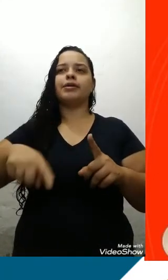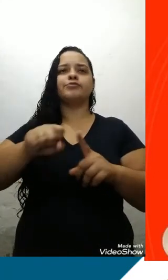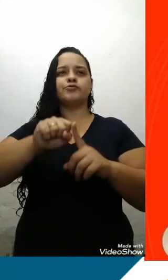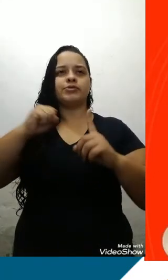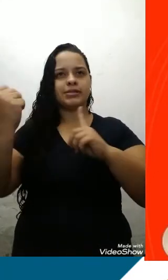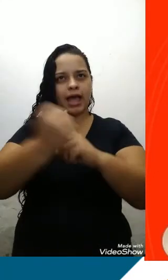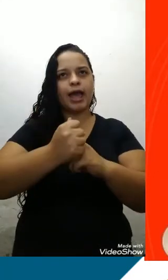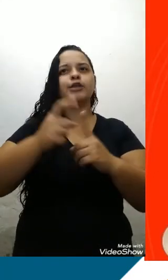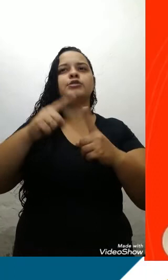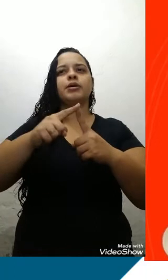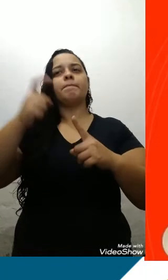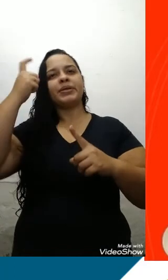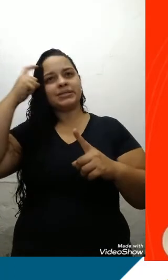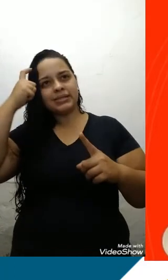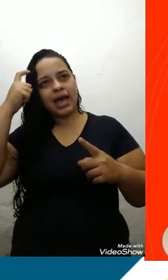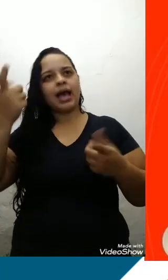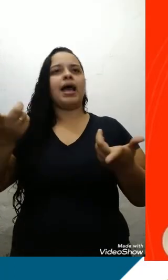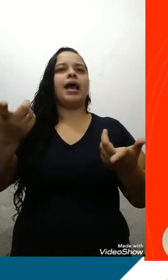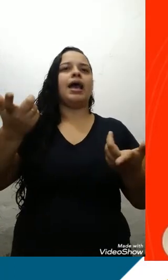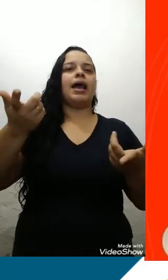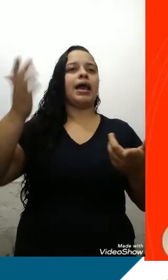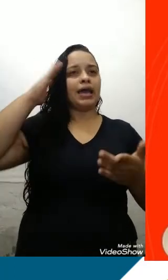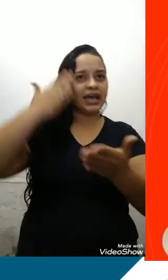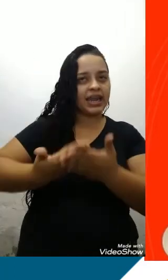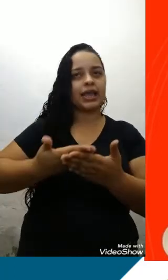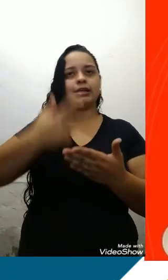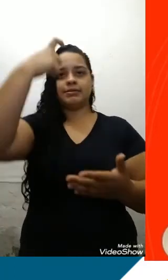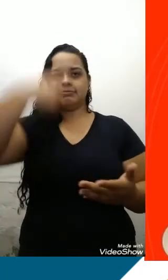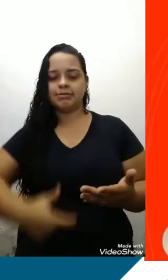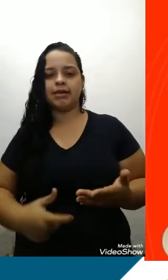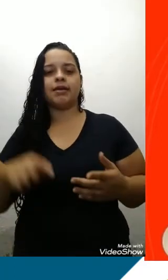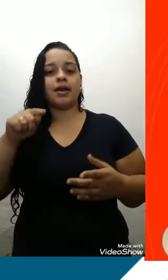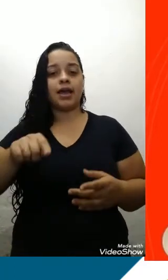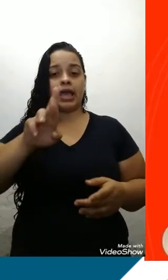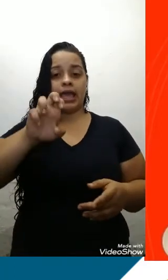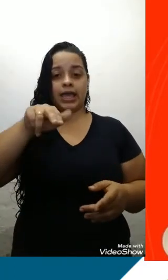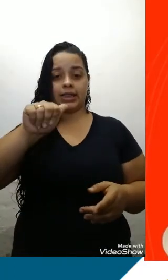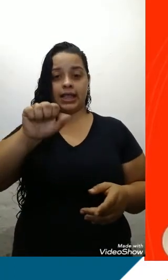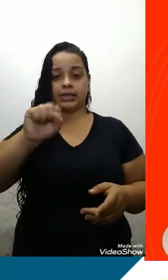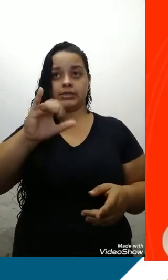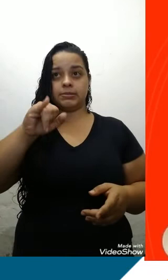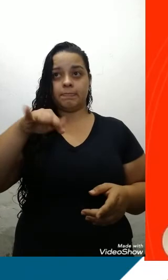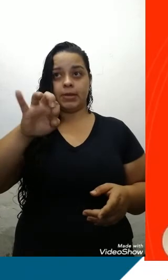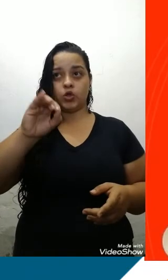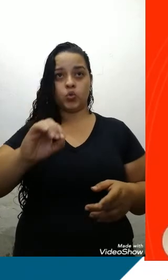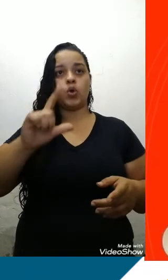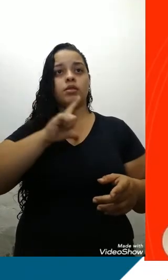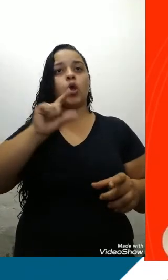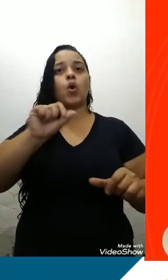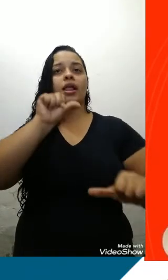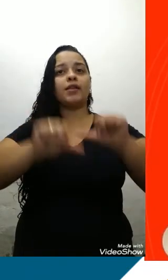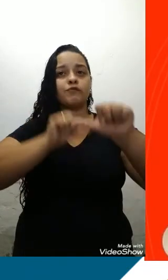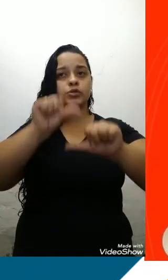revoluciona as ordens do ser, pensar e crer. O Renascimento afirma-se como uma ousadia moderna em nascimento, uma grande